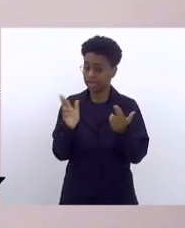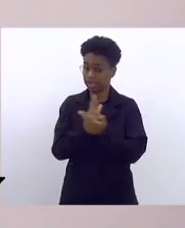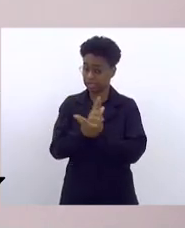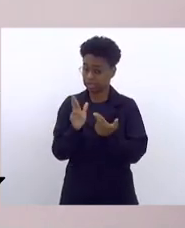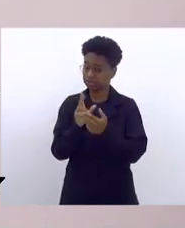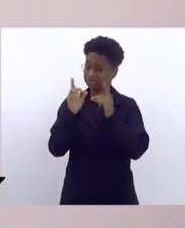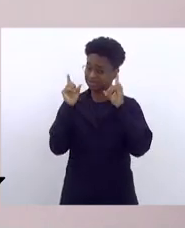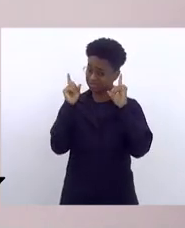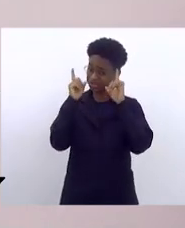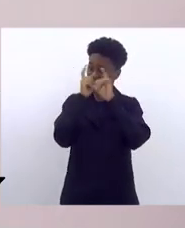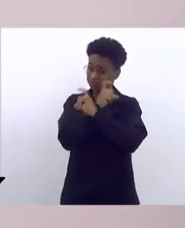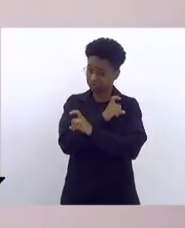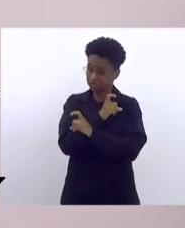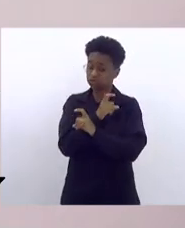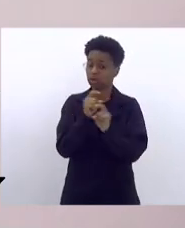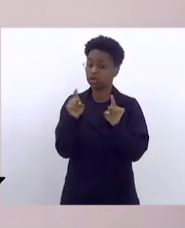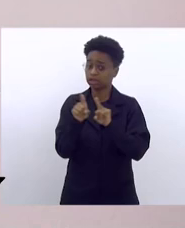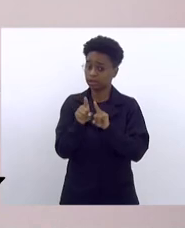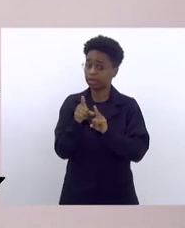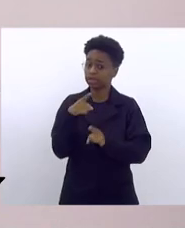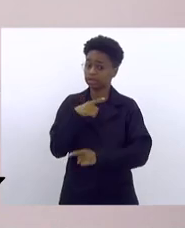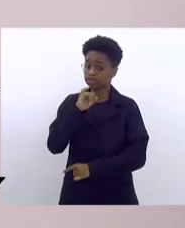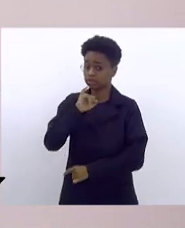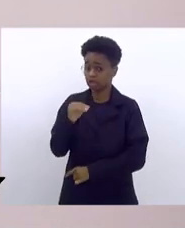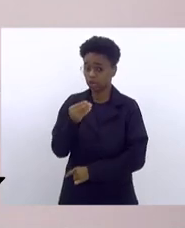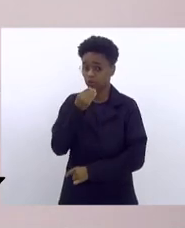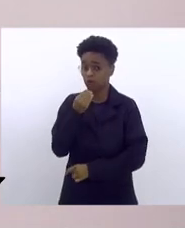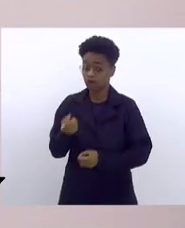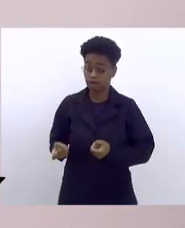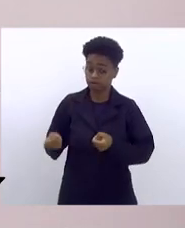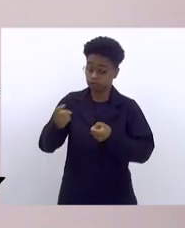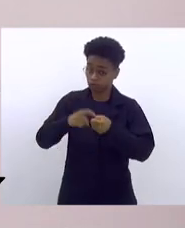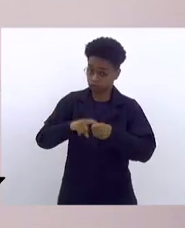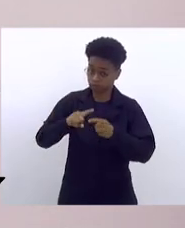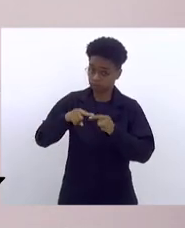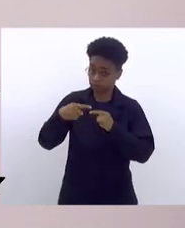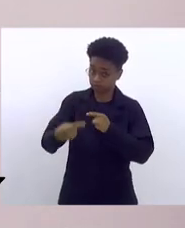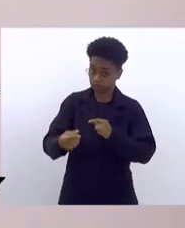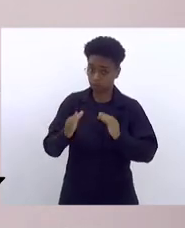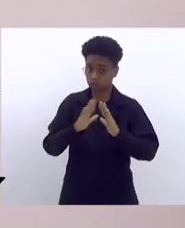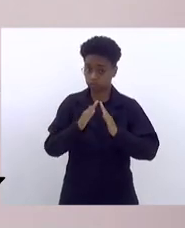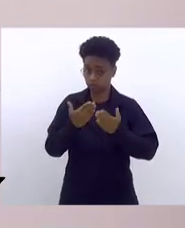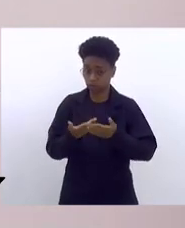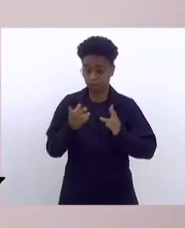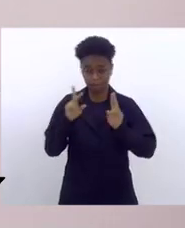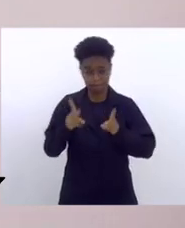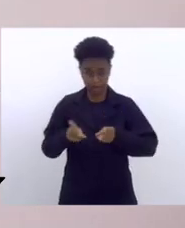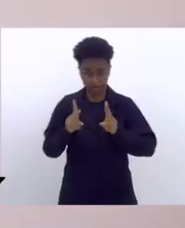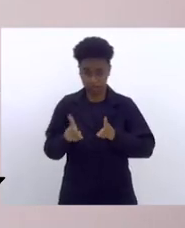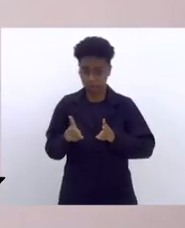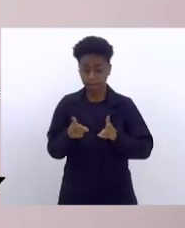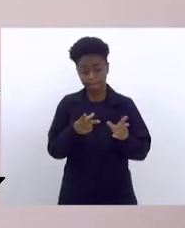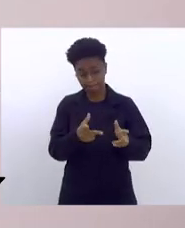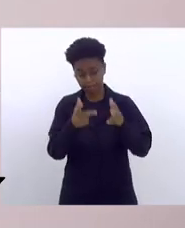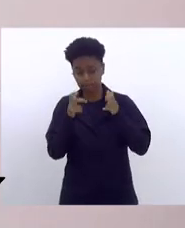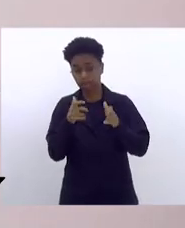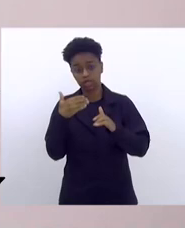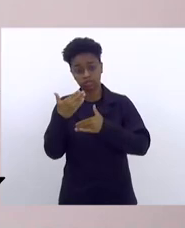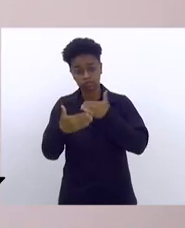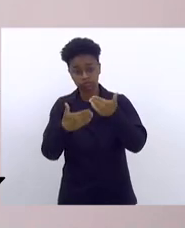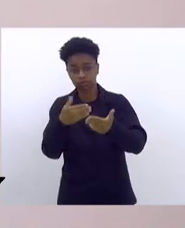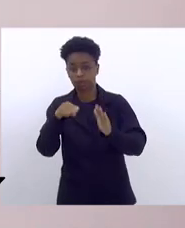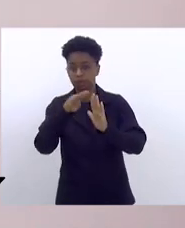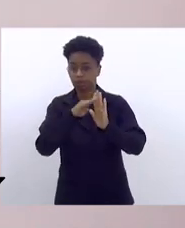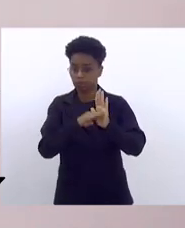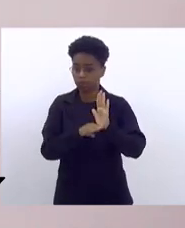tensas e já tive oportunidade de retornar a essas escolas a partir do desenvolvimento de um programa